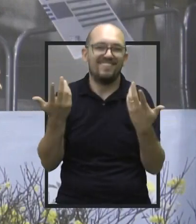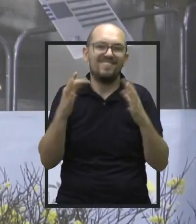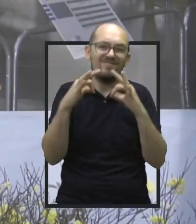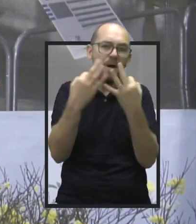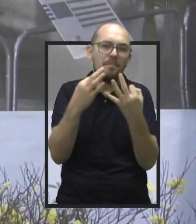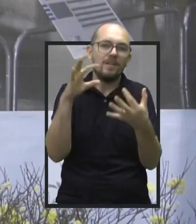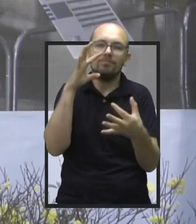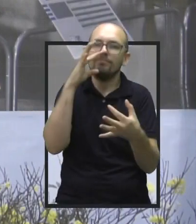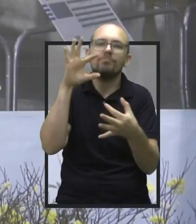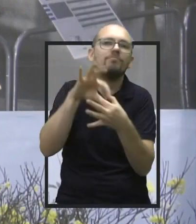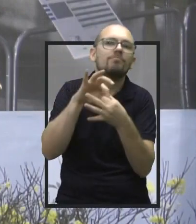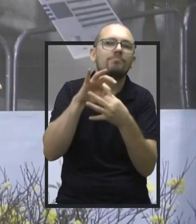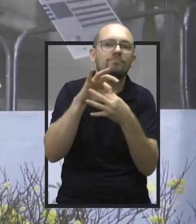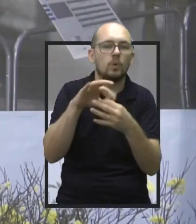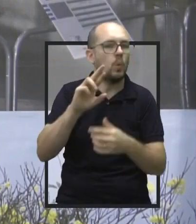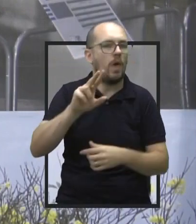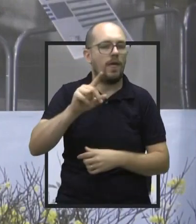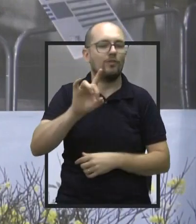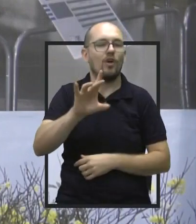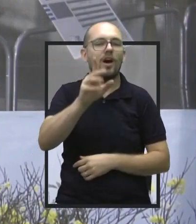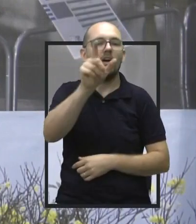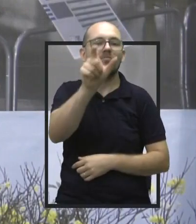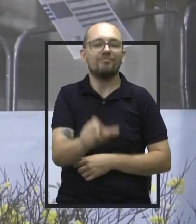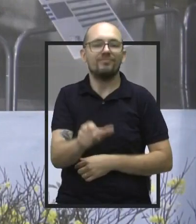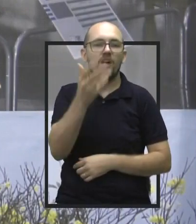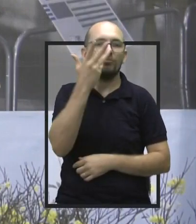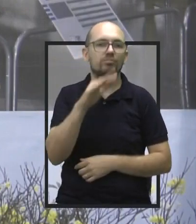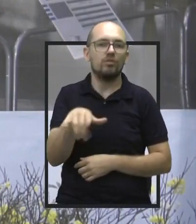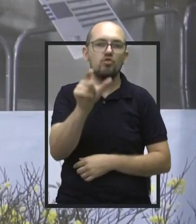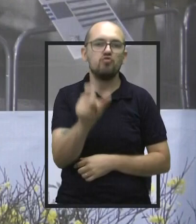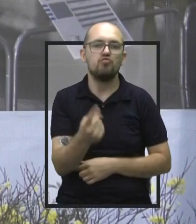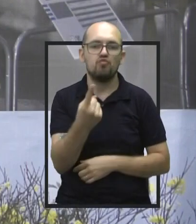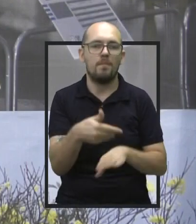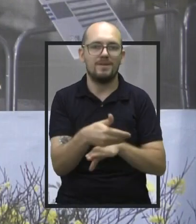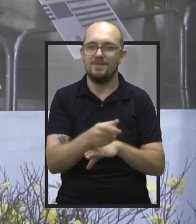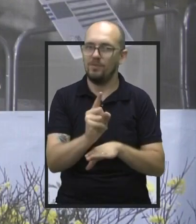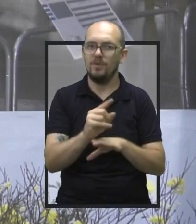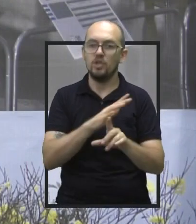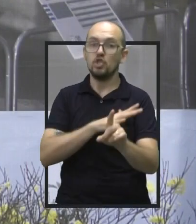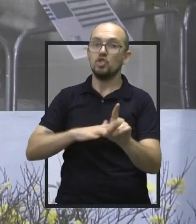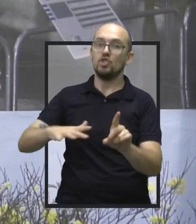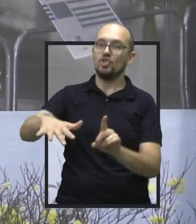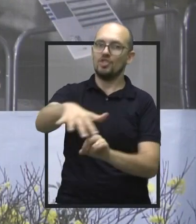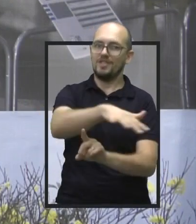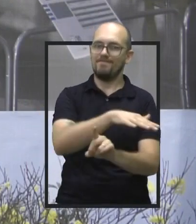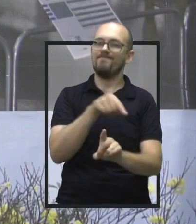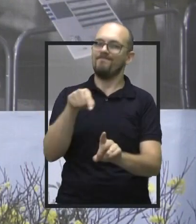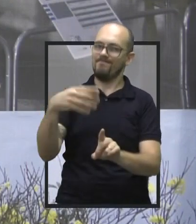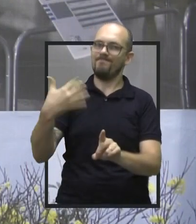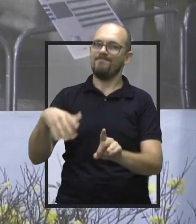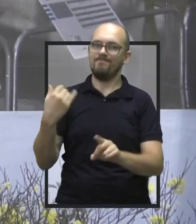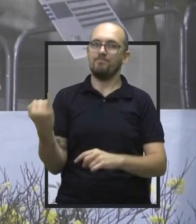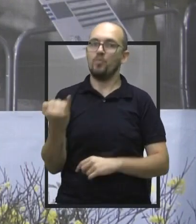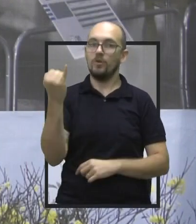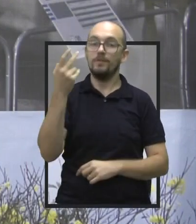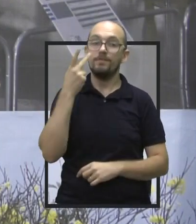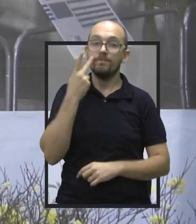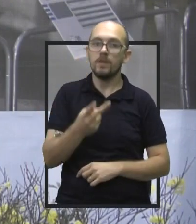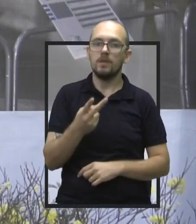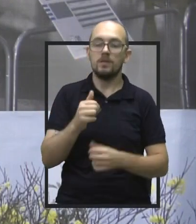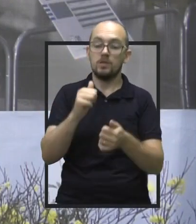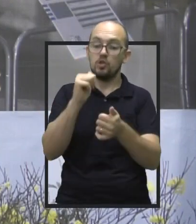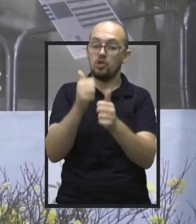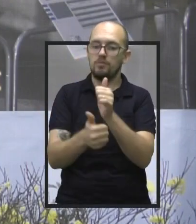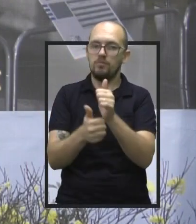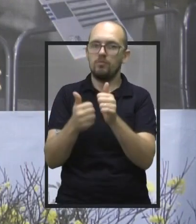não é só a criança, não é só o aluno que participa, mas envolve toda a sociedade. Então é muito importante a gente ver a importância do